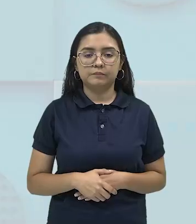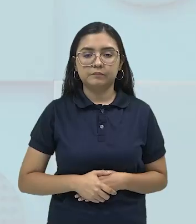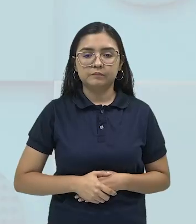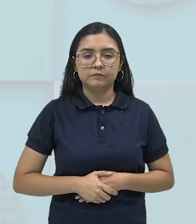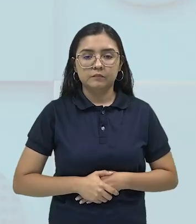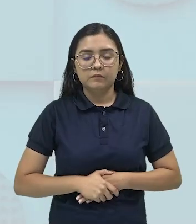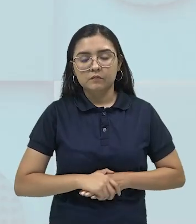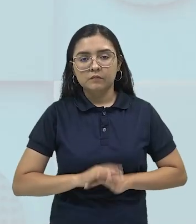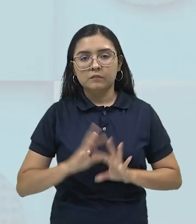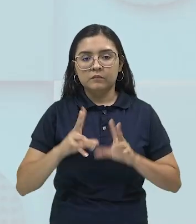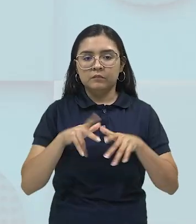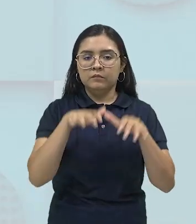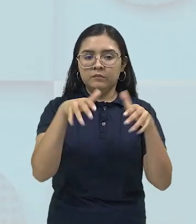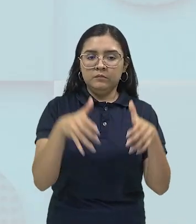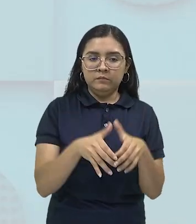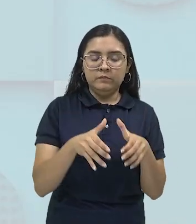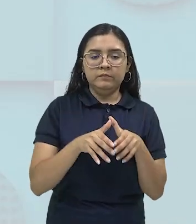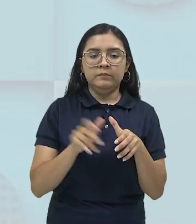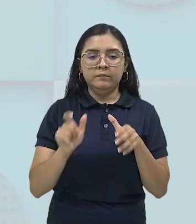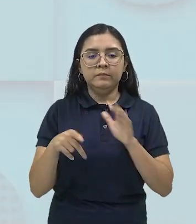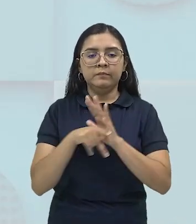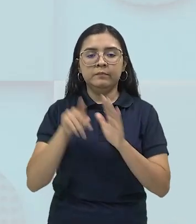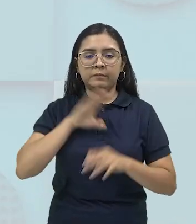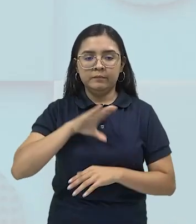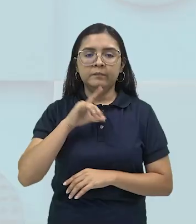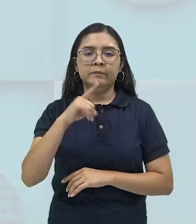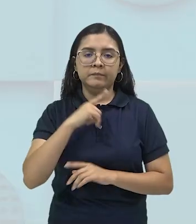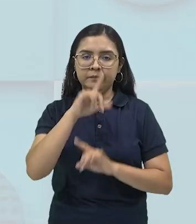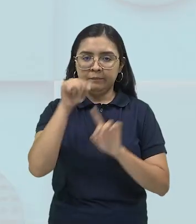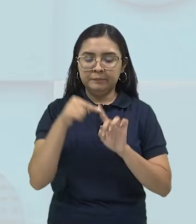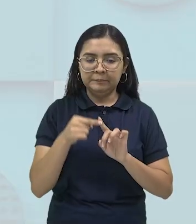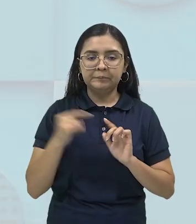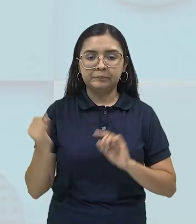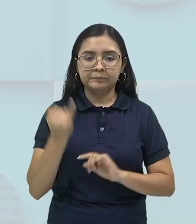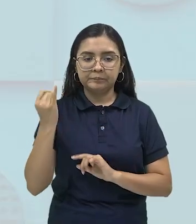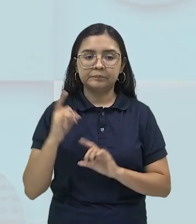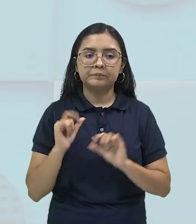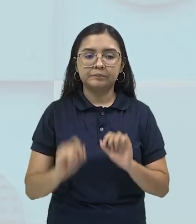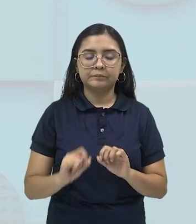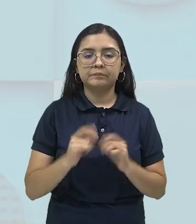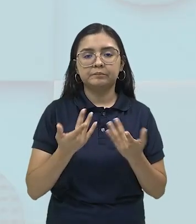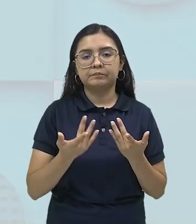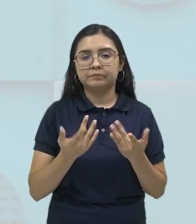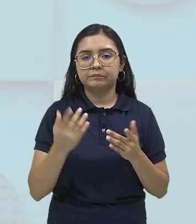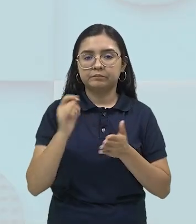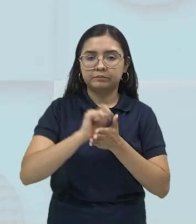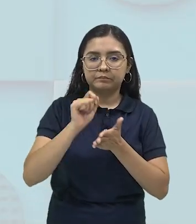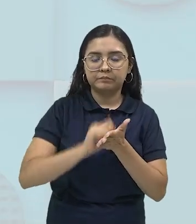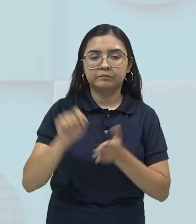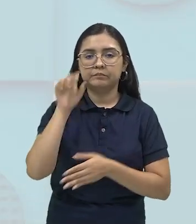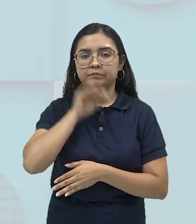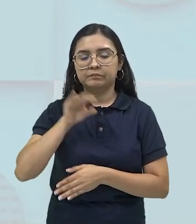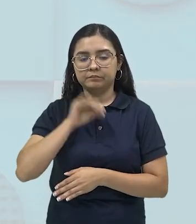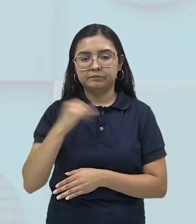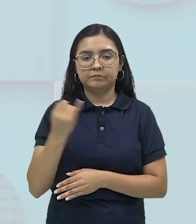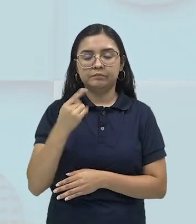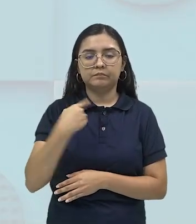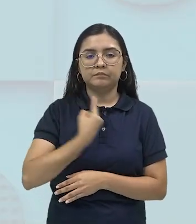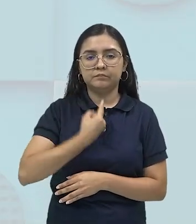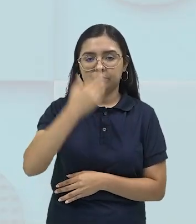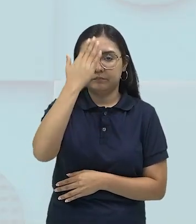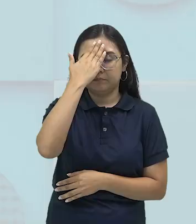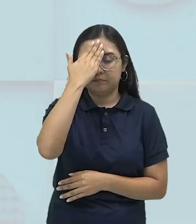Toda classe de palavra da língua portuguesa tem alguma função essencial no contexto da escrita, da fala. É importante a gente saber